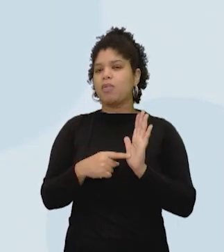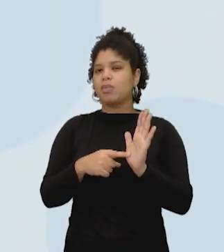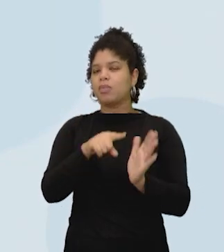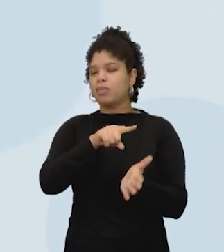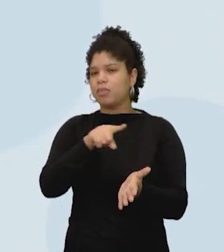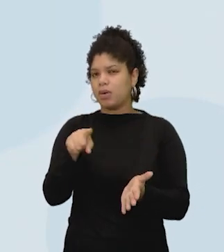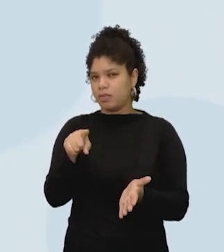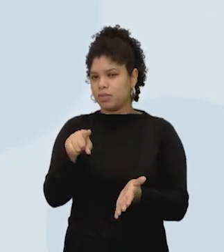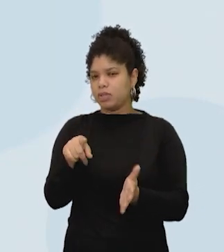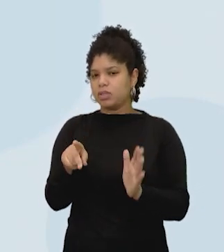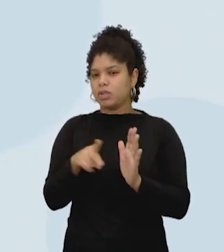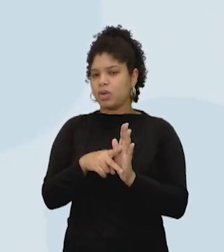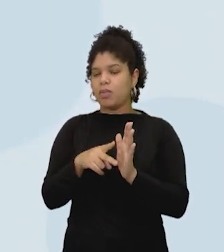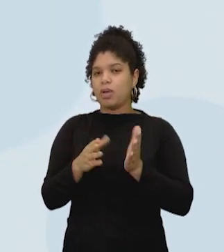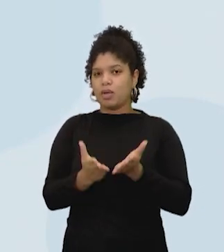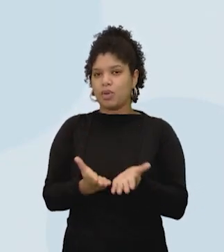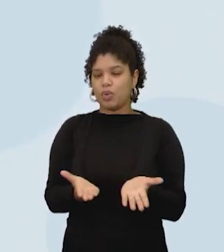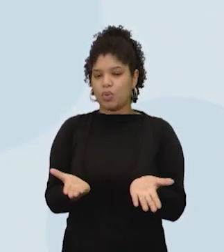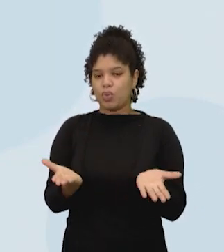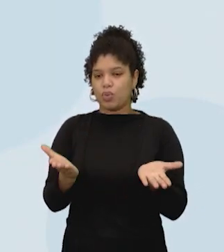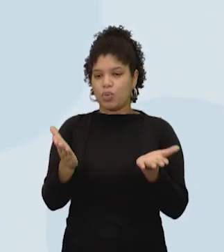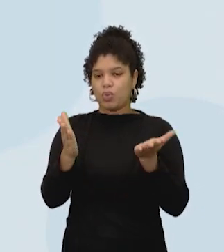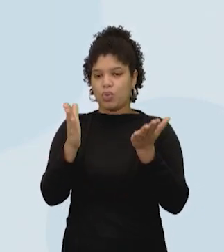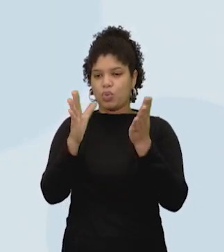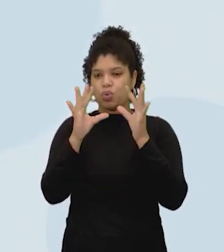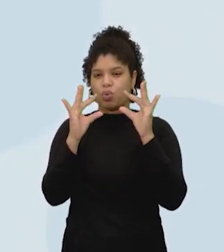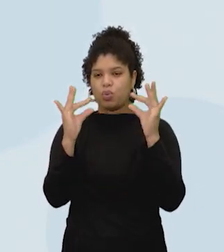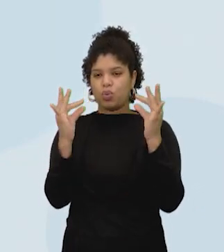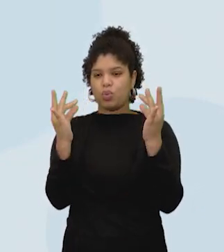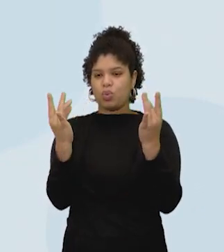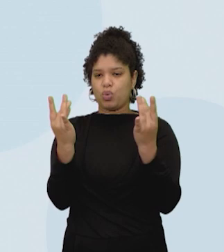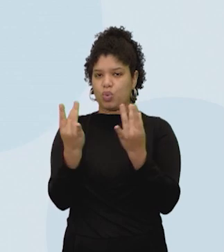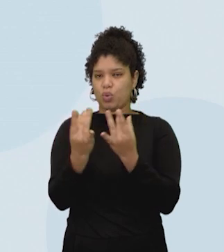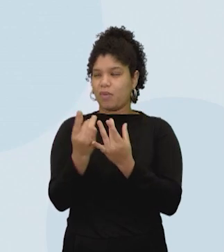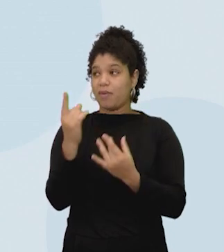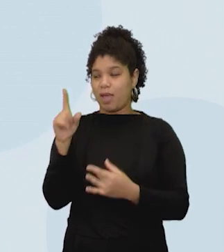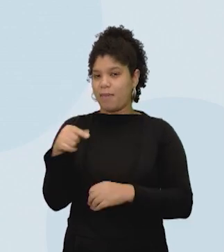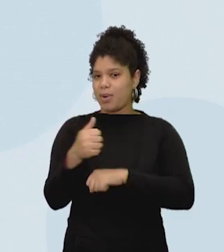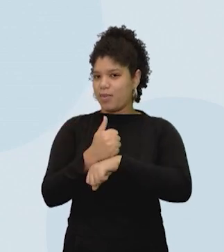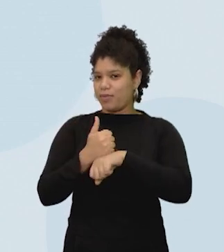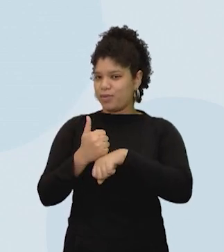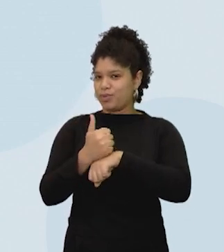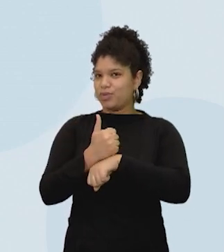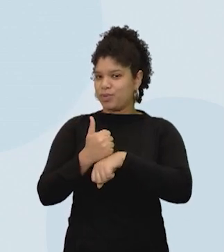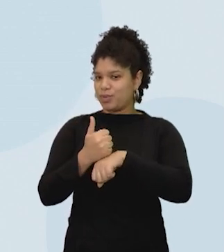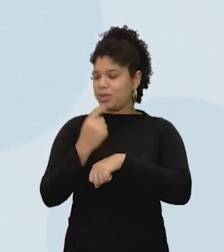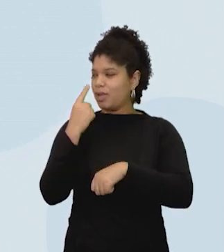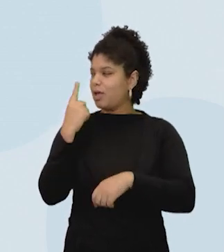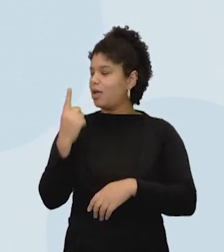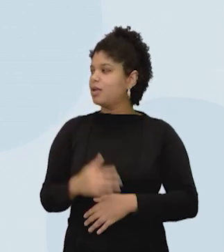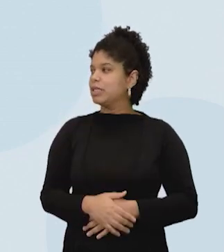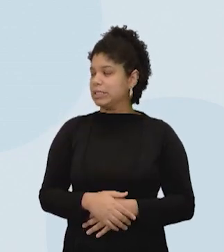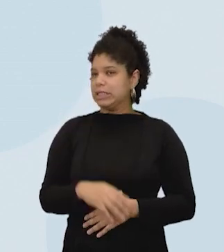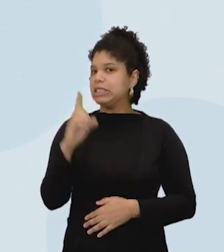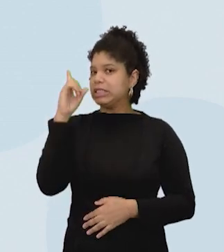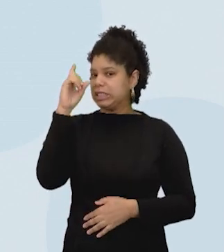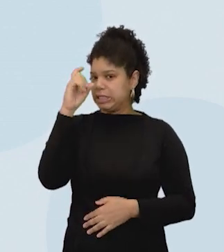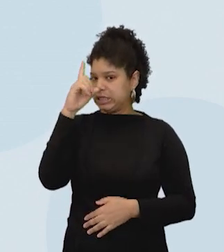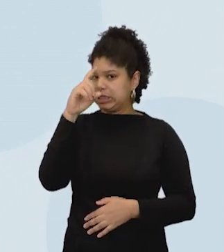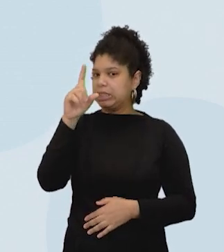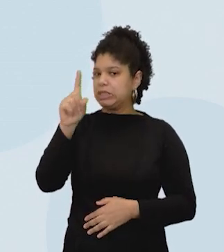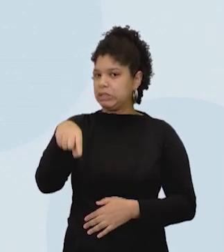feita num torno, né? Aí é mais profissional, fazendo um vaso, que eu imagino que deve ser muito difícil fazer